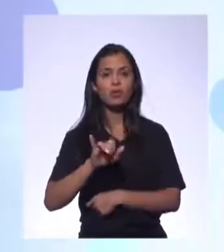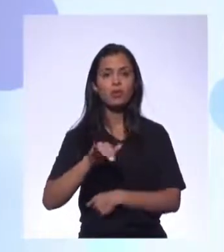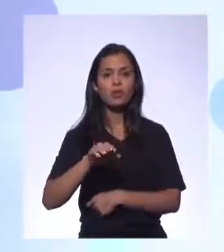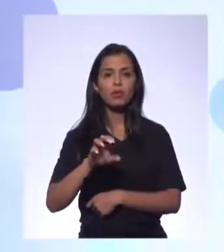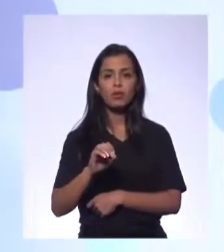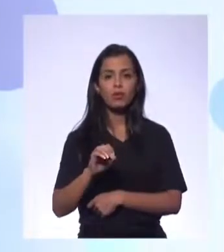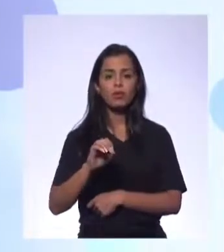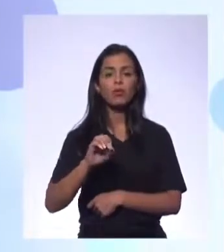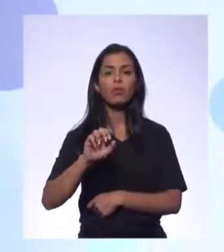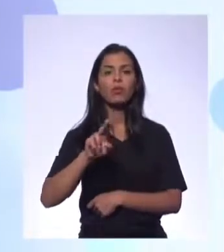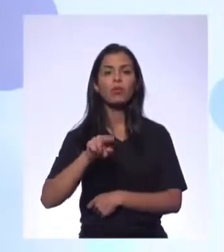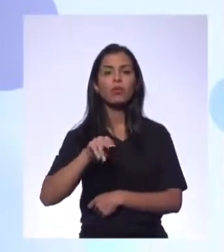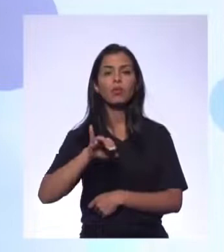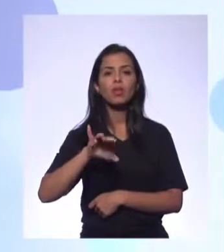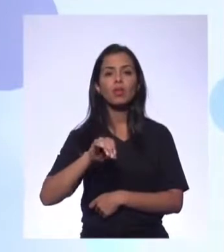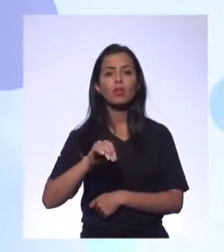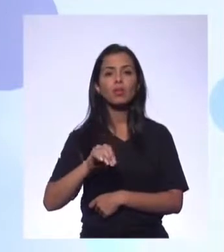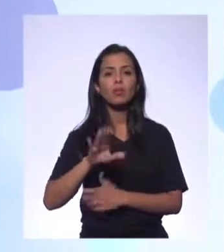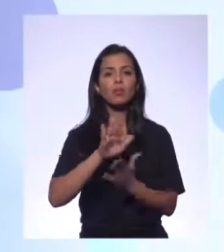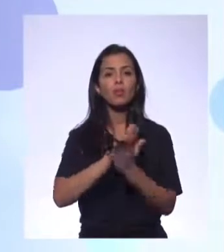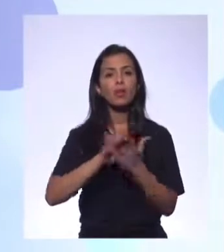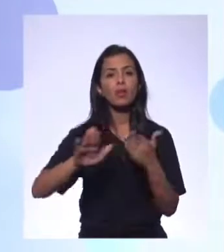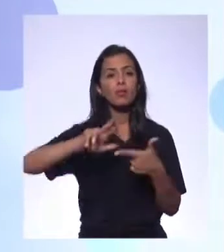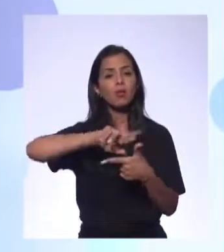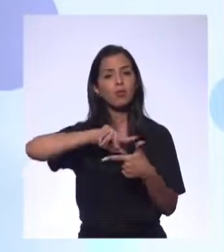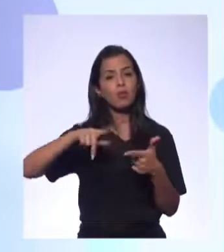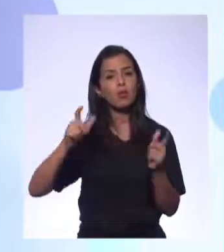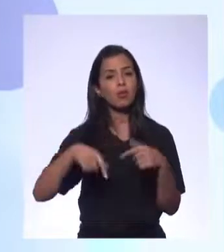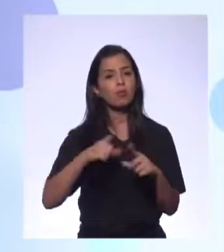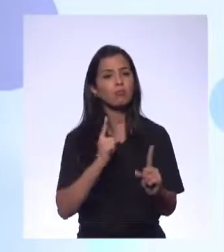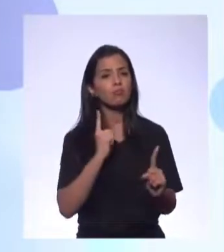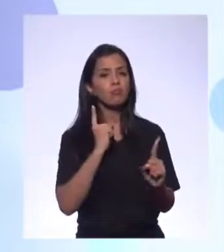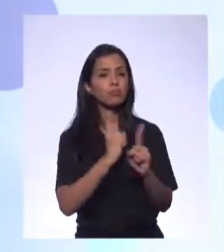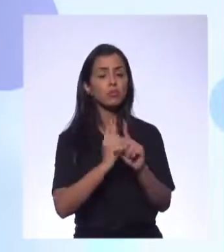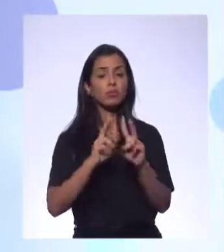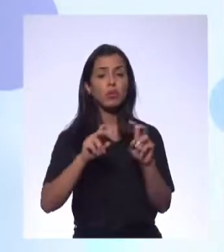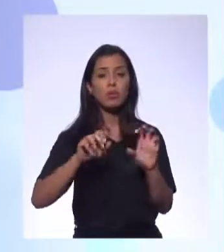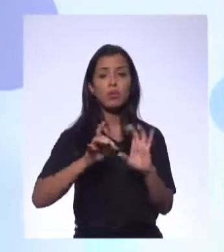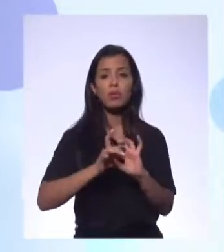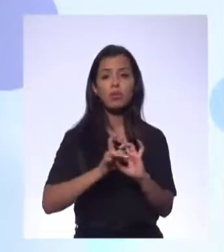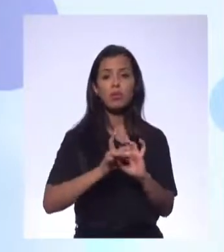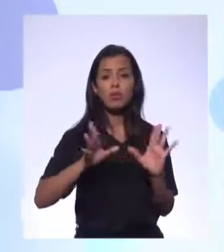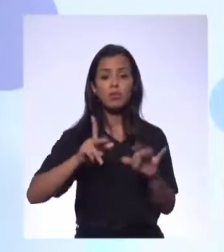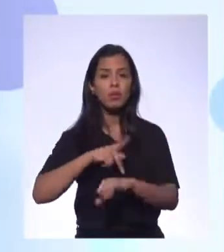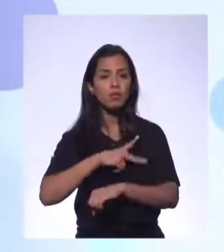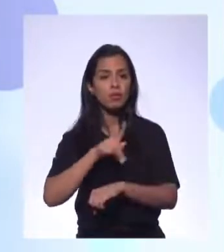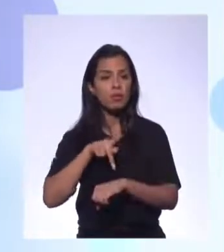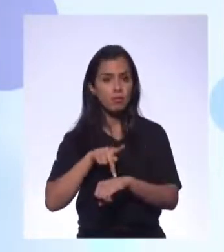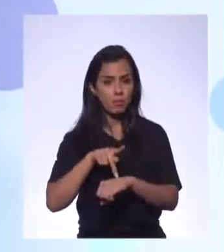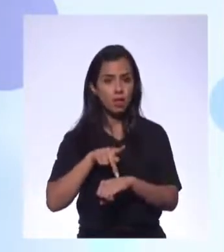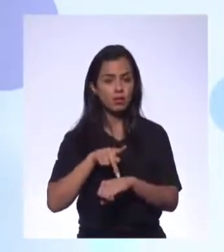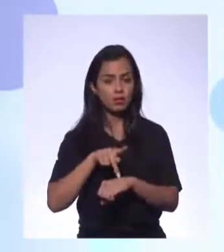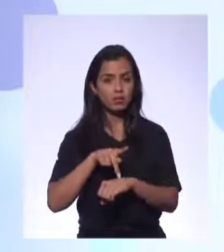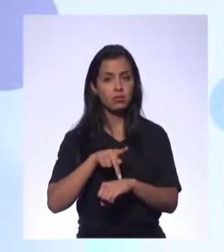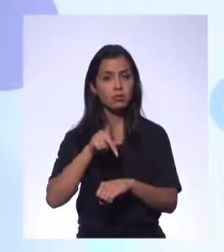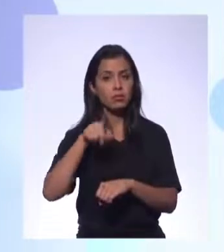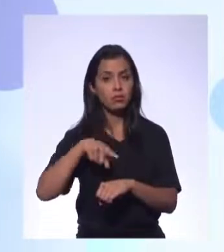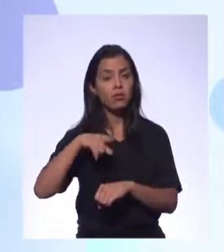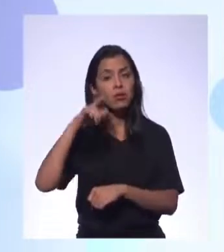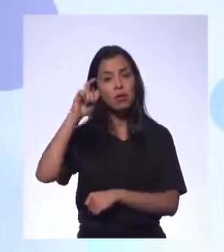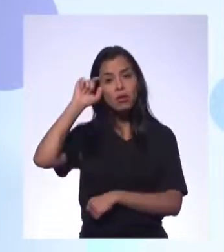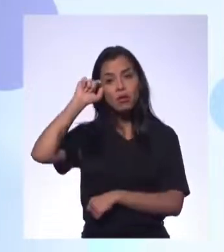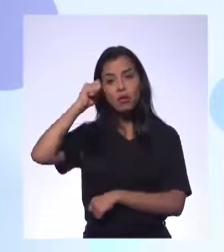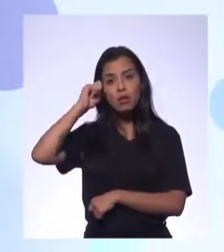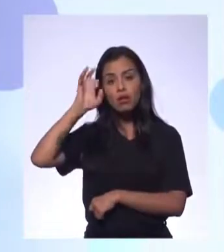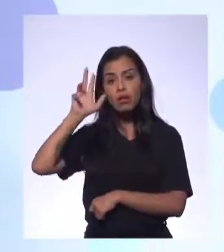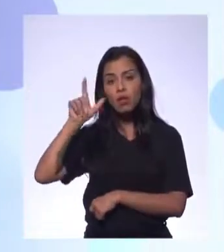de streaming, que vai falar um pouquinho sobre a independência de Botsuana, que é um país da África, e